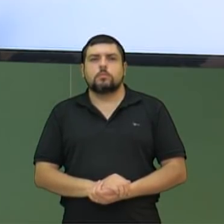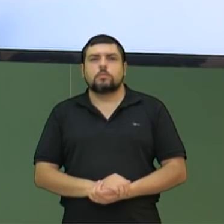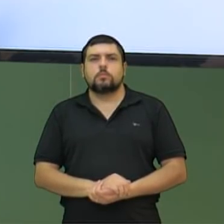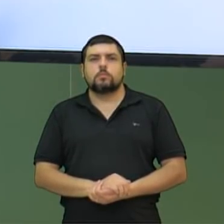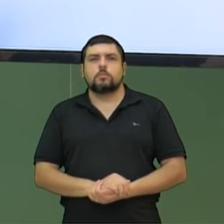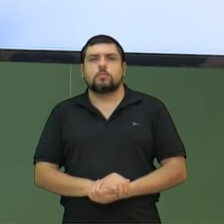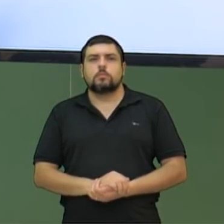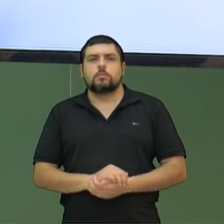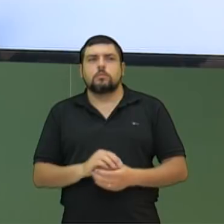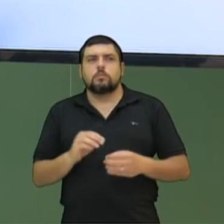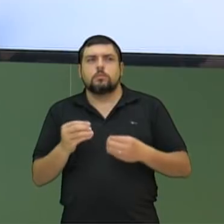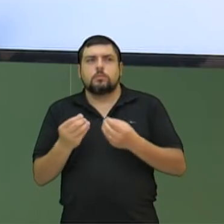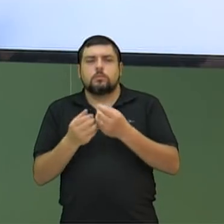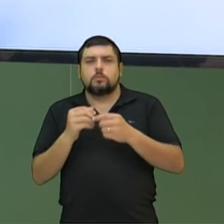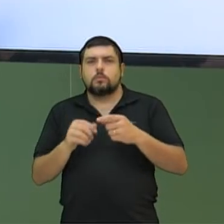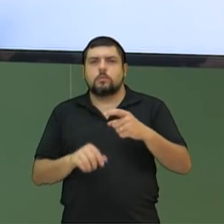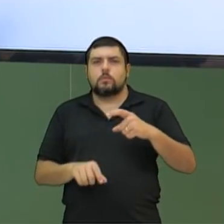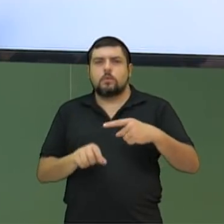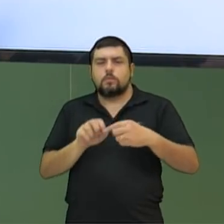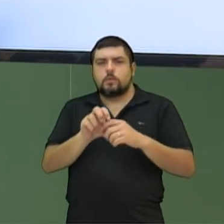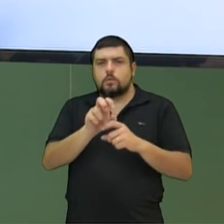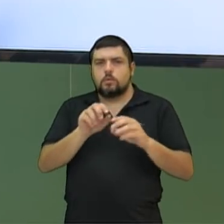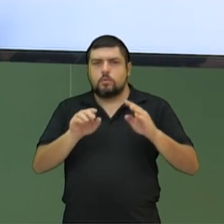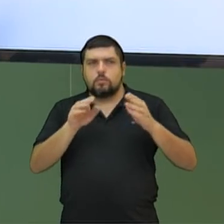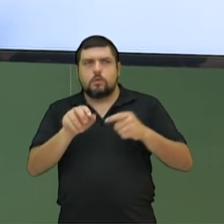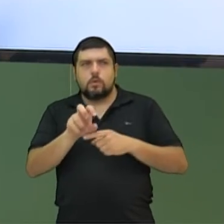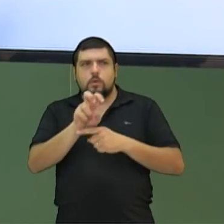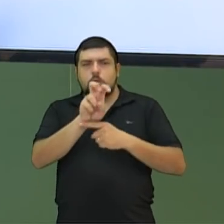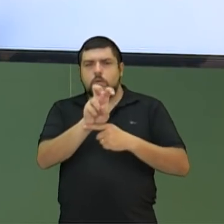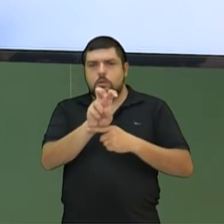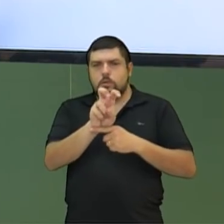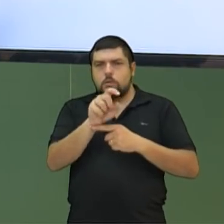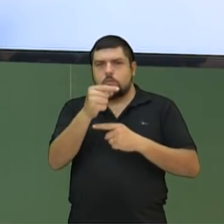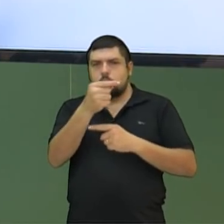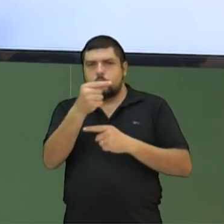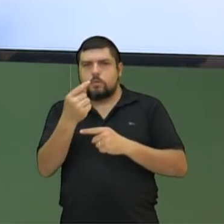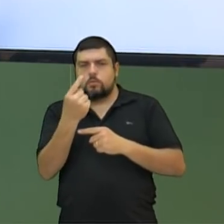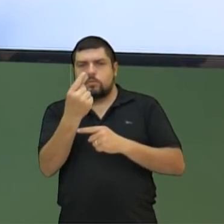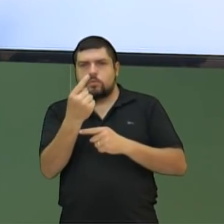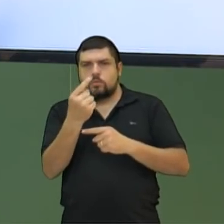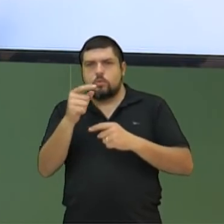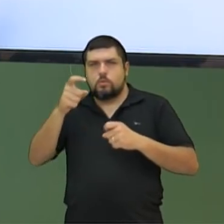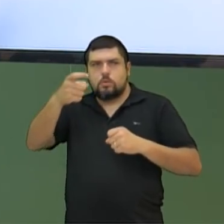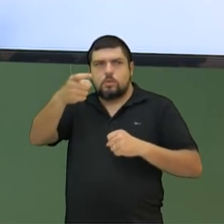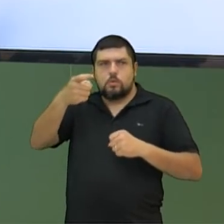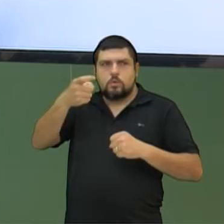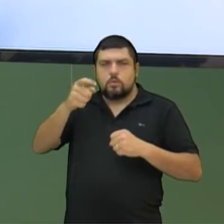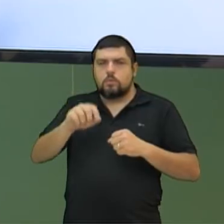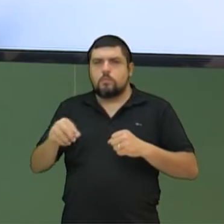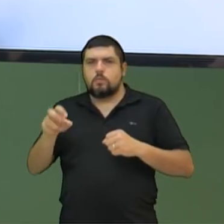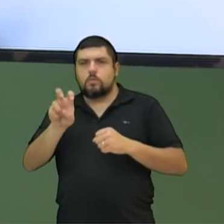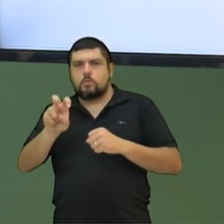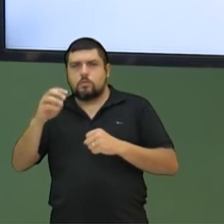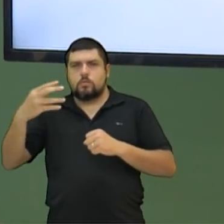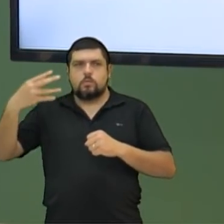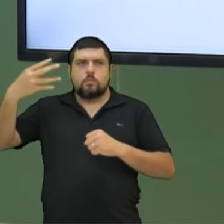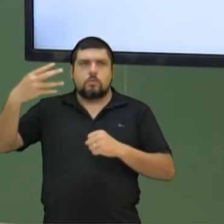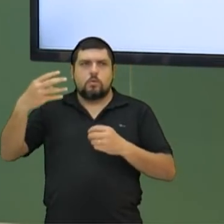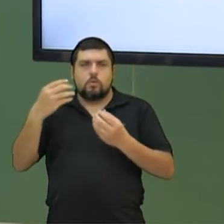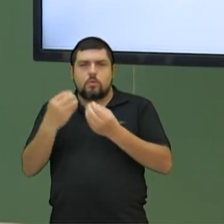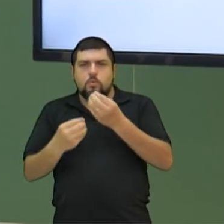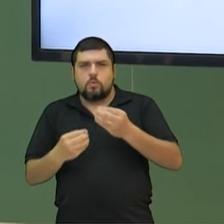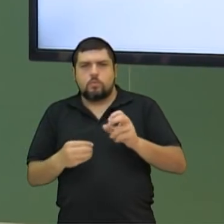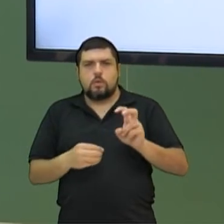eu multiplico aqui os expoentes, ficou 5 elevado a menos x é igual a 5 elevado a 4, ok? Com